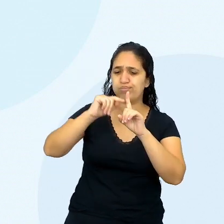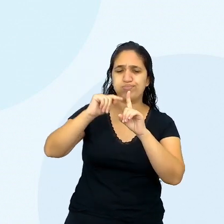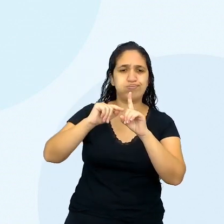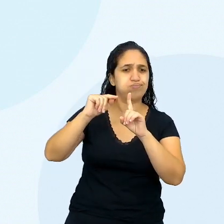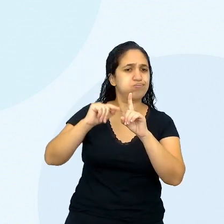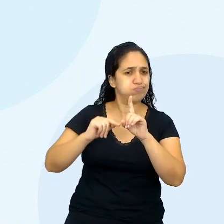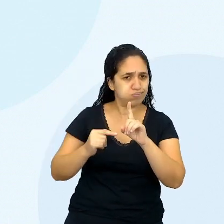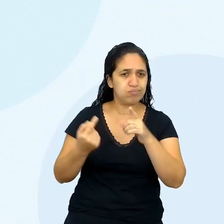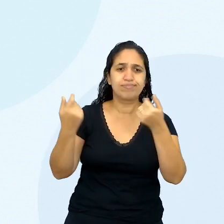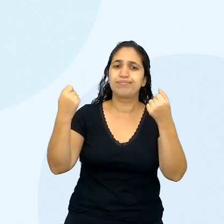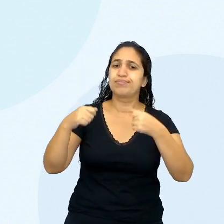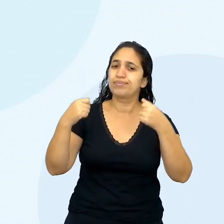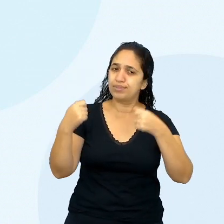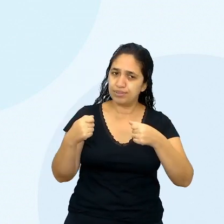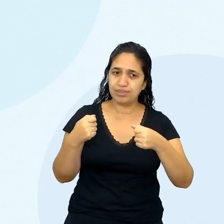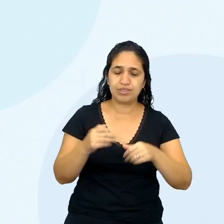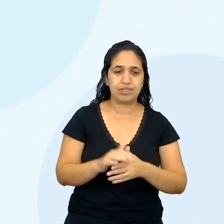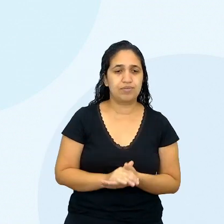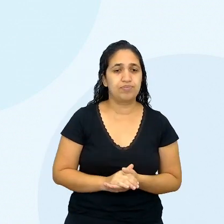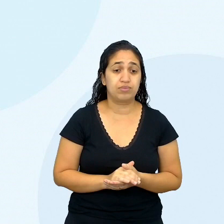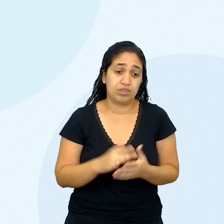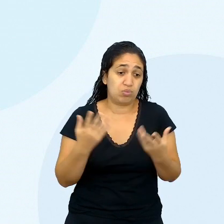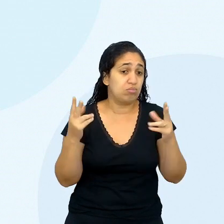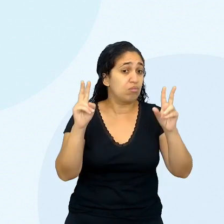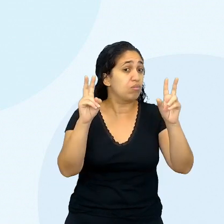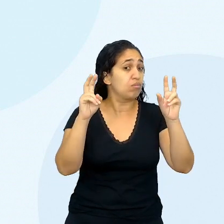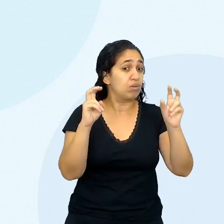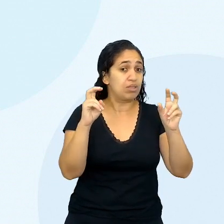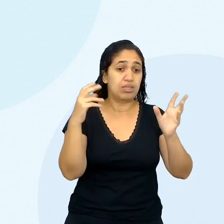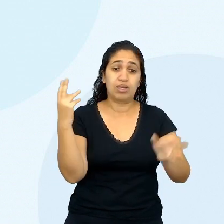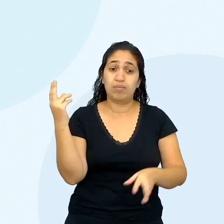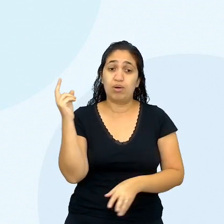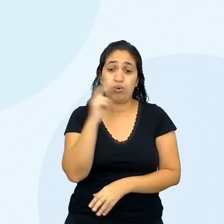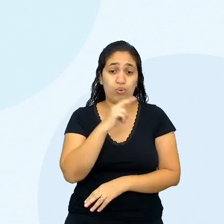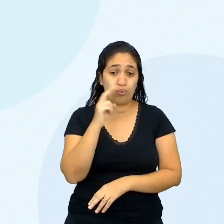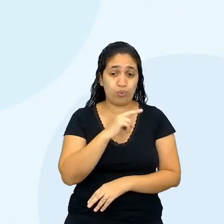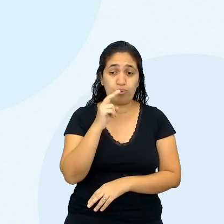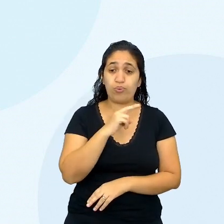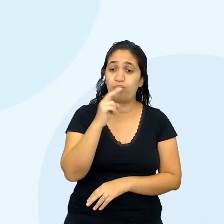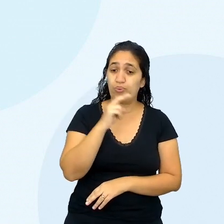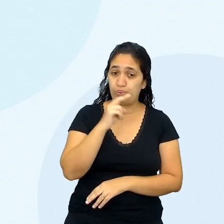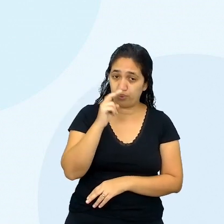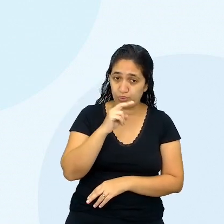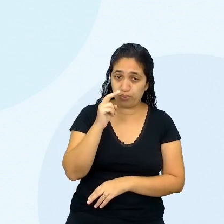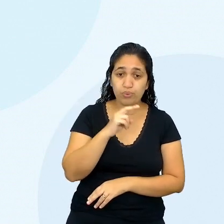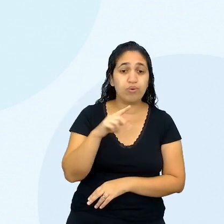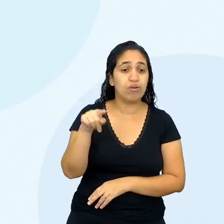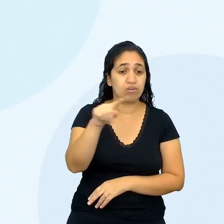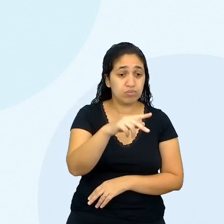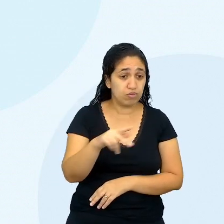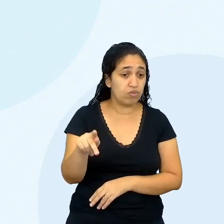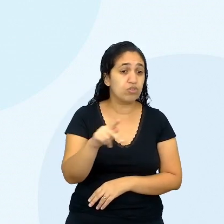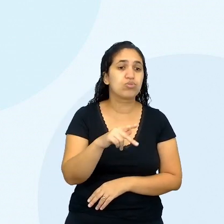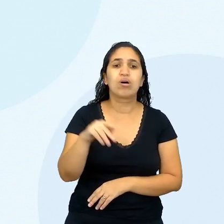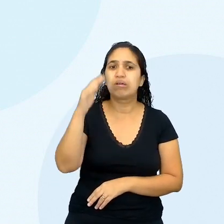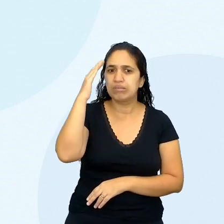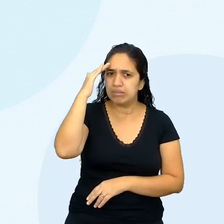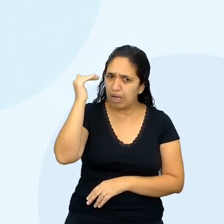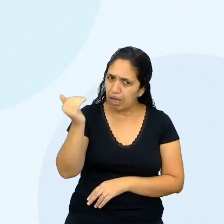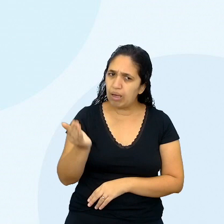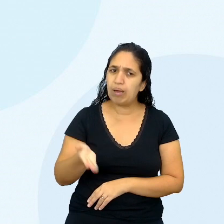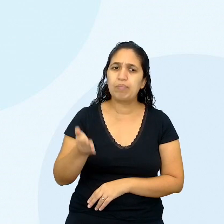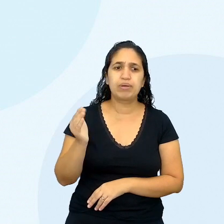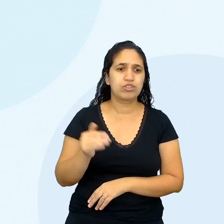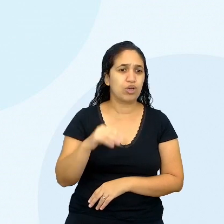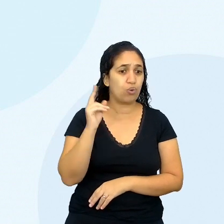climáticas. E não deixa de ser uma temática de grande urgência. Eu acho que todos os professores estão mais do que cientes, né,